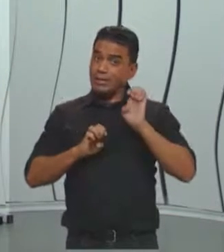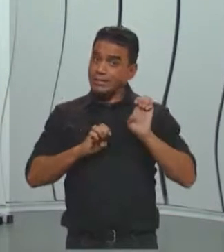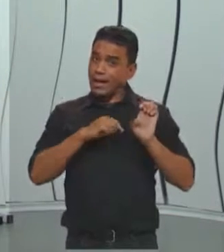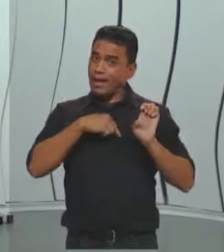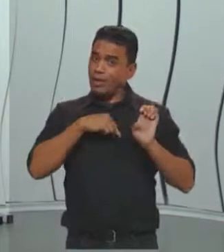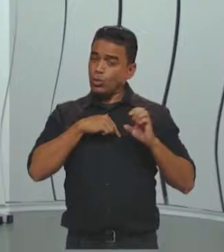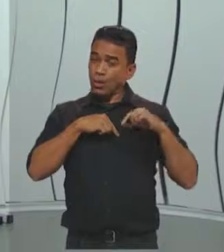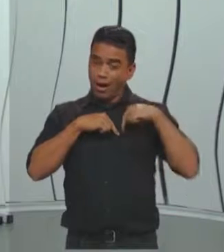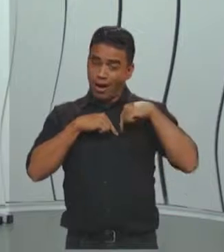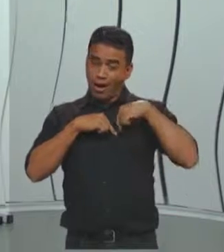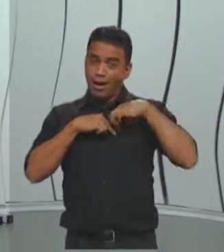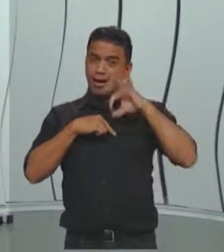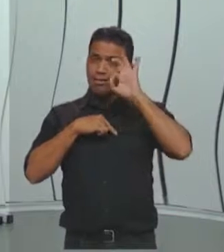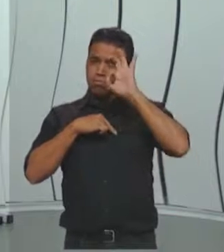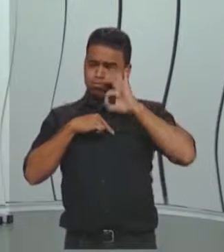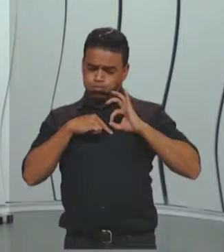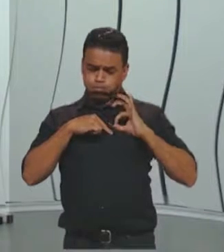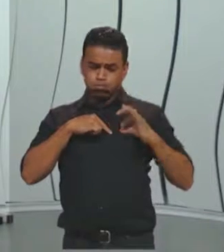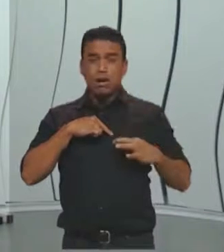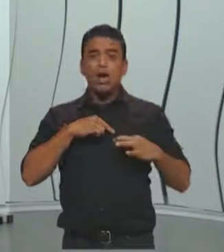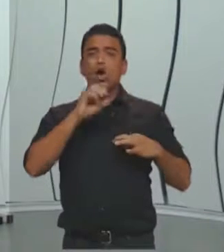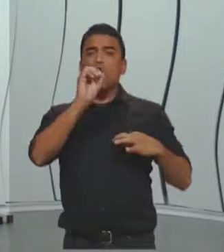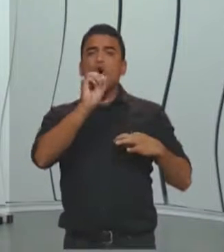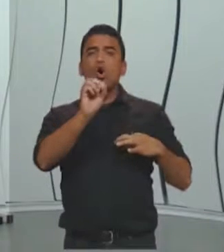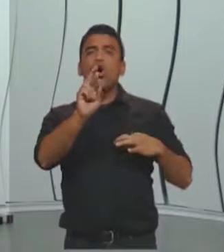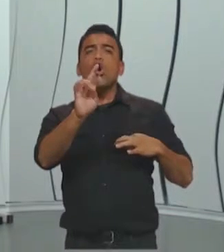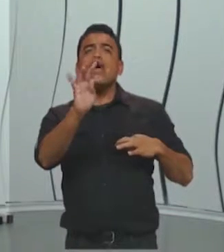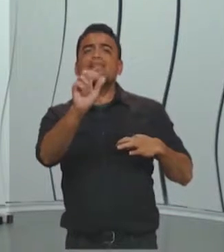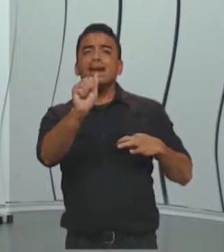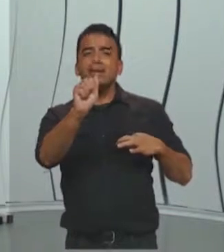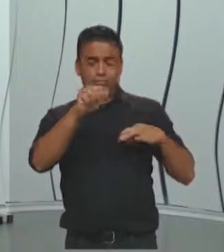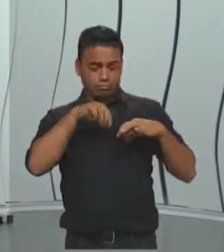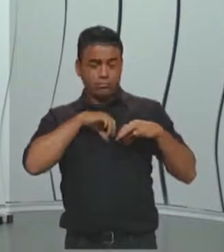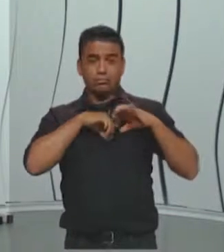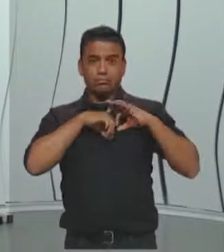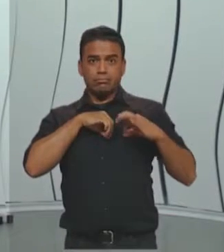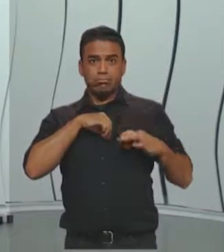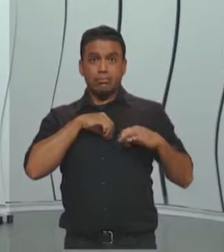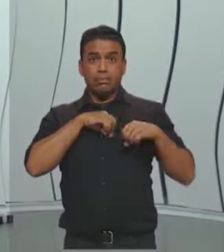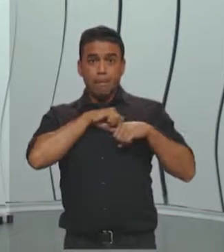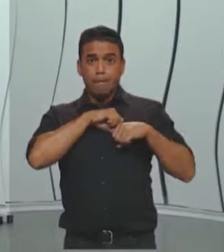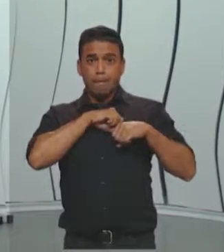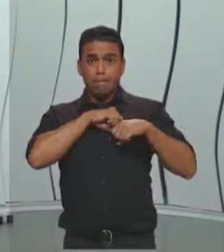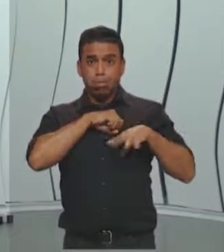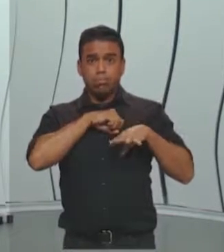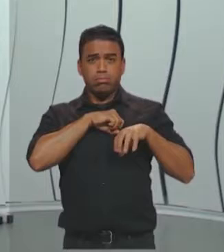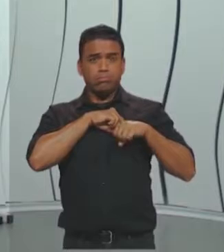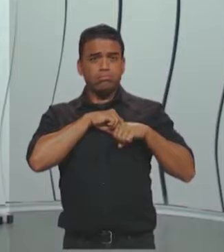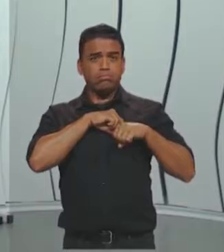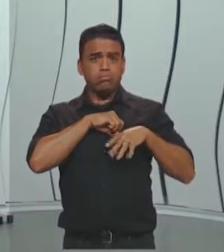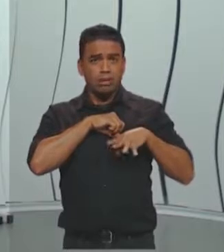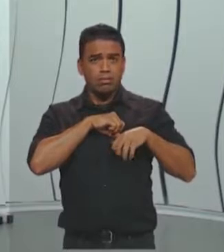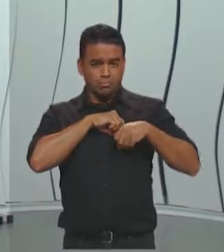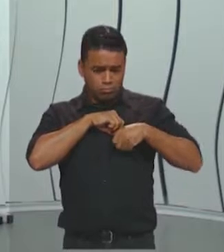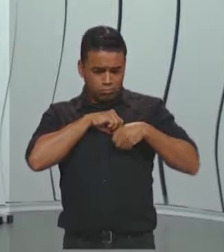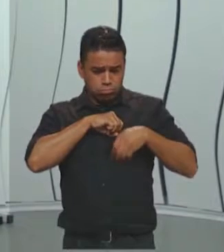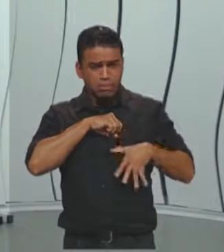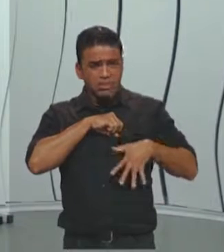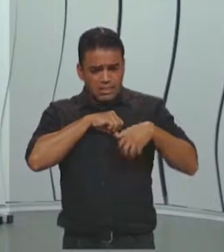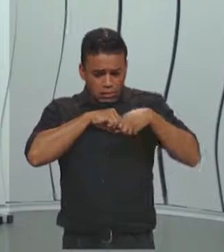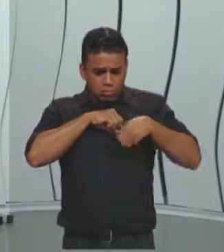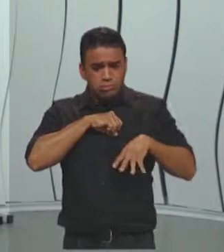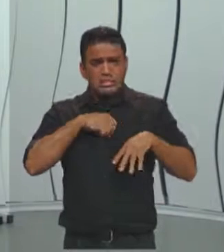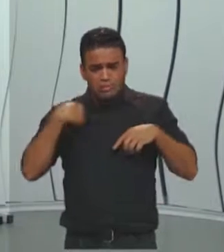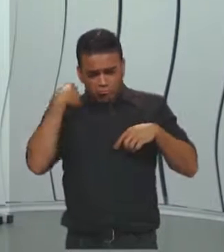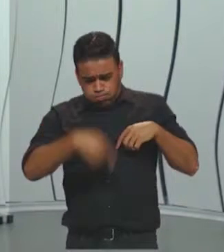sai uma artéria, que a gente chama artéria aorta, que bombeia o sangue para todas as partes do corpo.